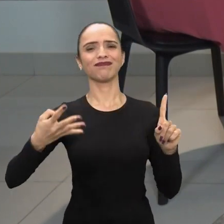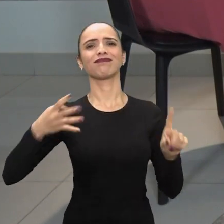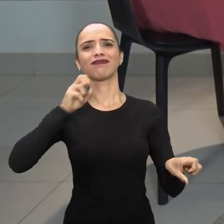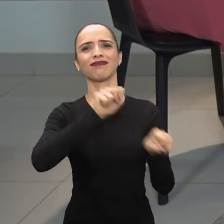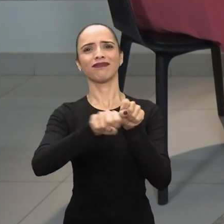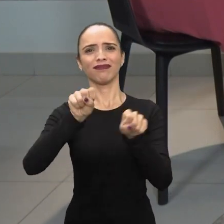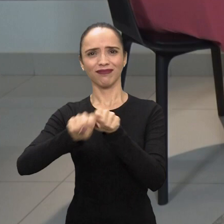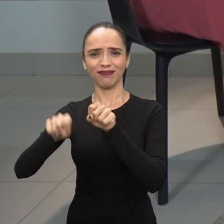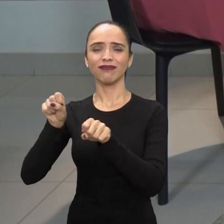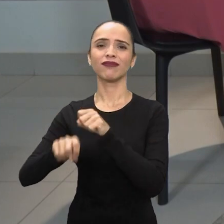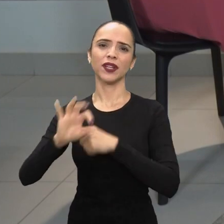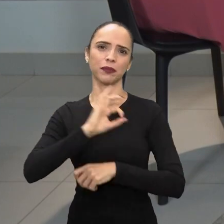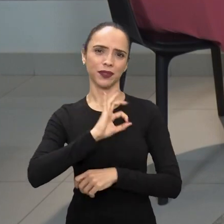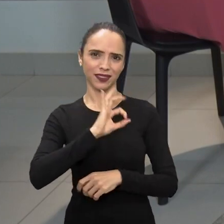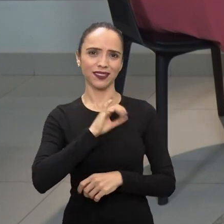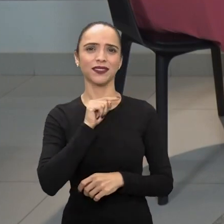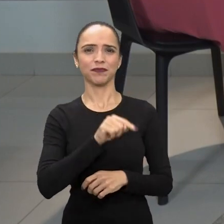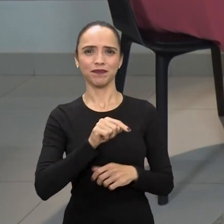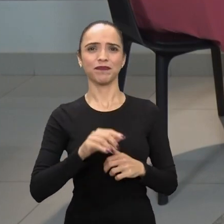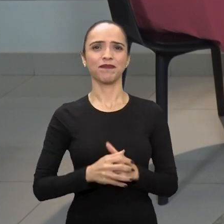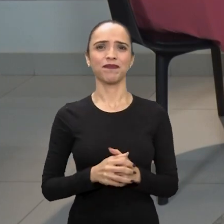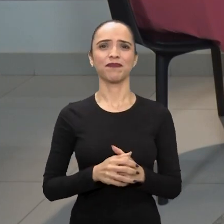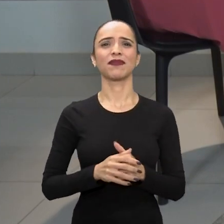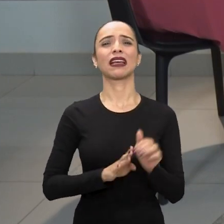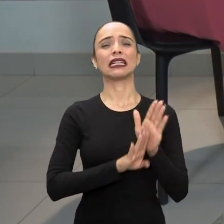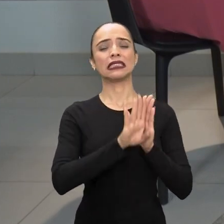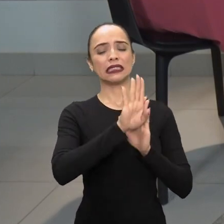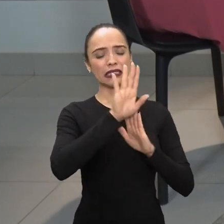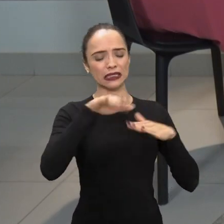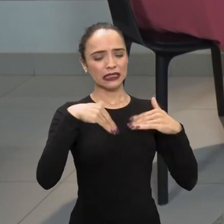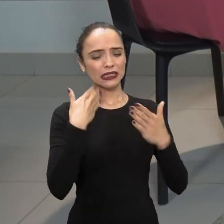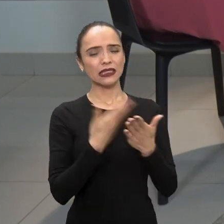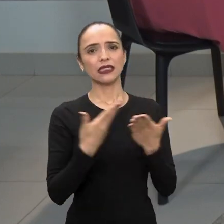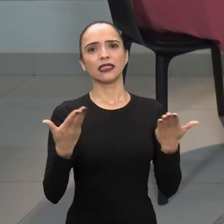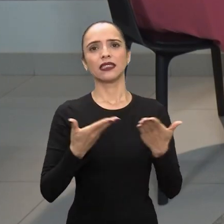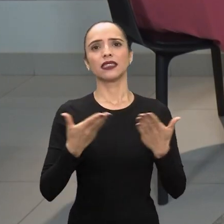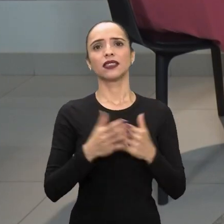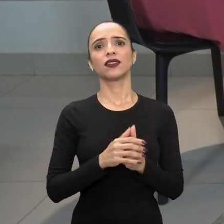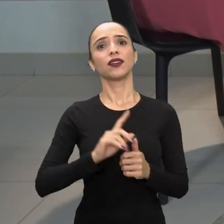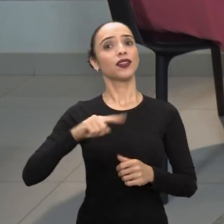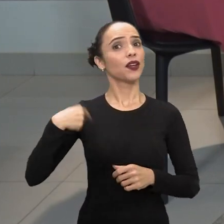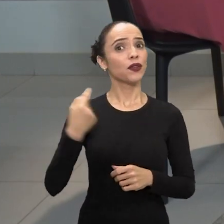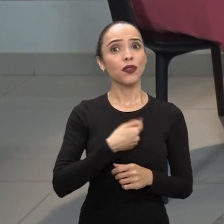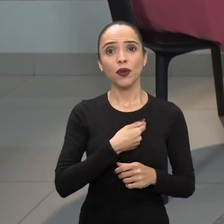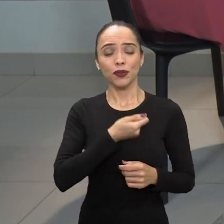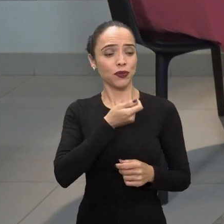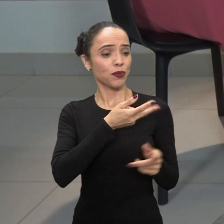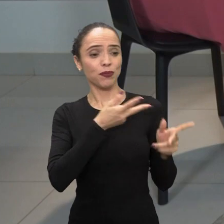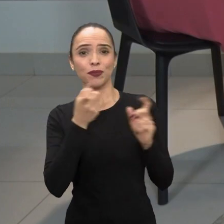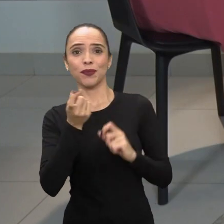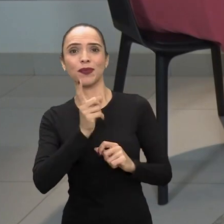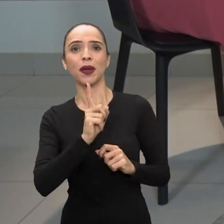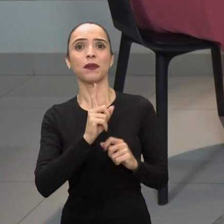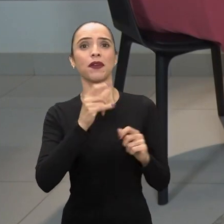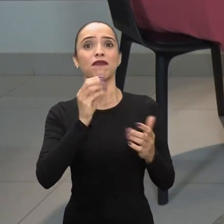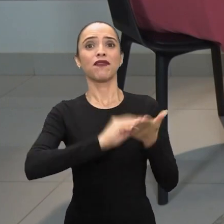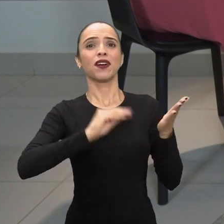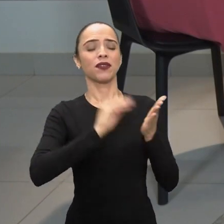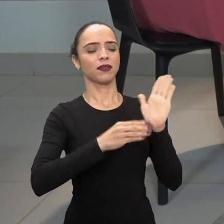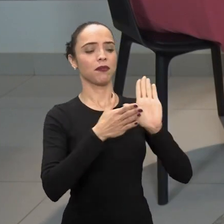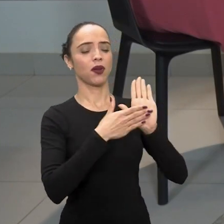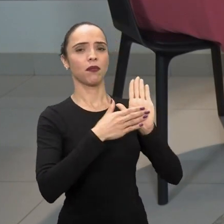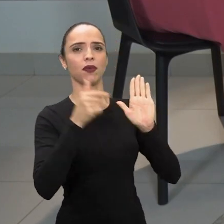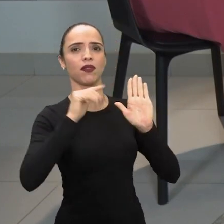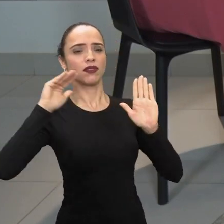um aumento aí nos últimos anos de mais de 300%. e a gente não observa nenhuma proposta amparando é políticas talvez